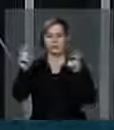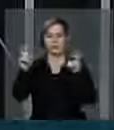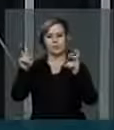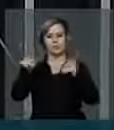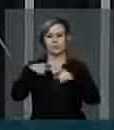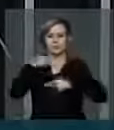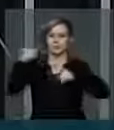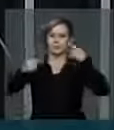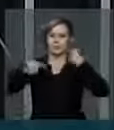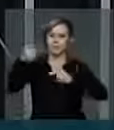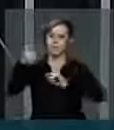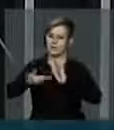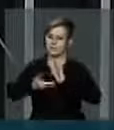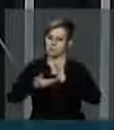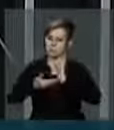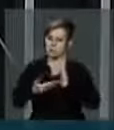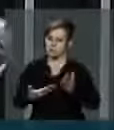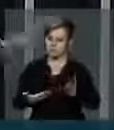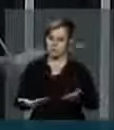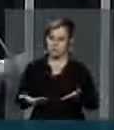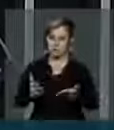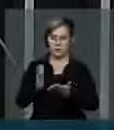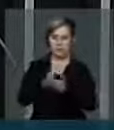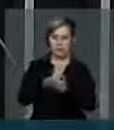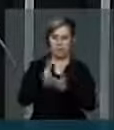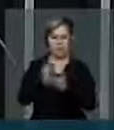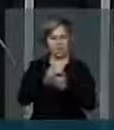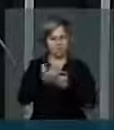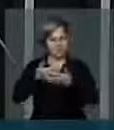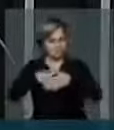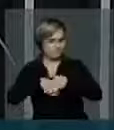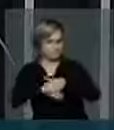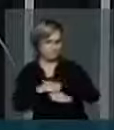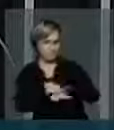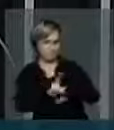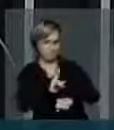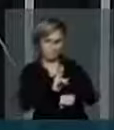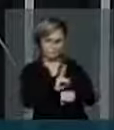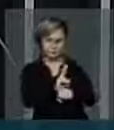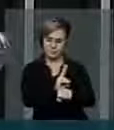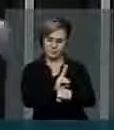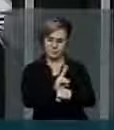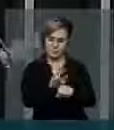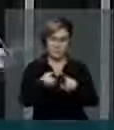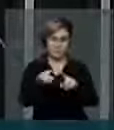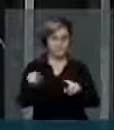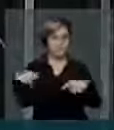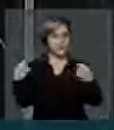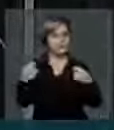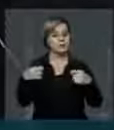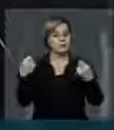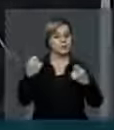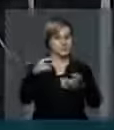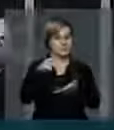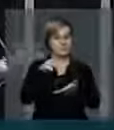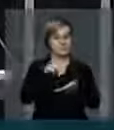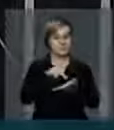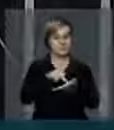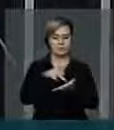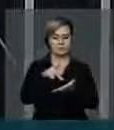debates na casa, outros que ainda estão engavetados, mas que nós precisamos,